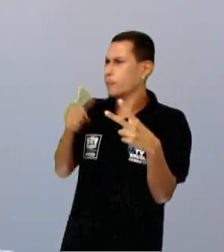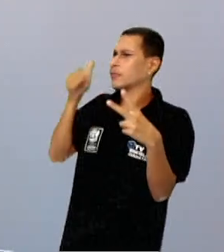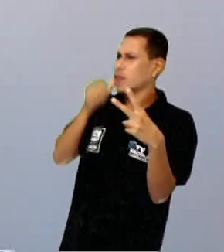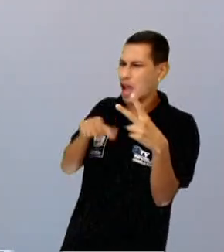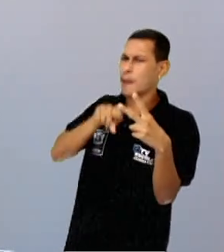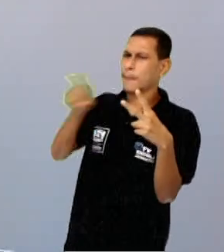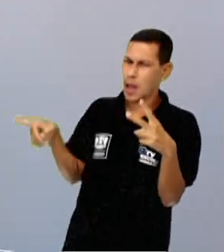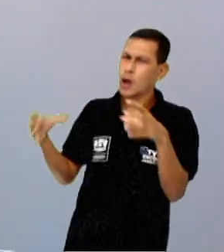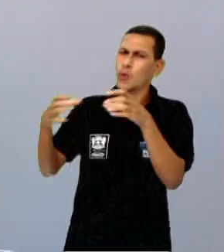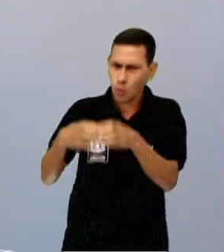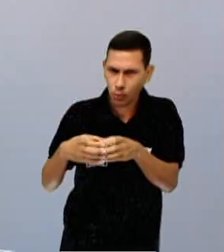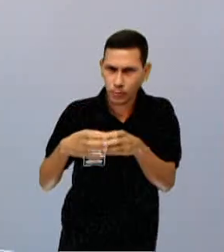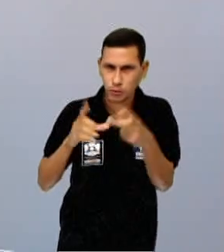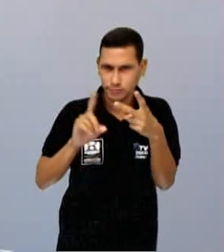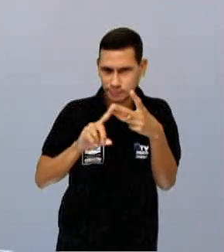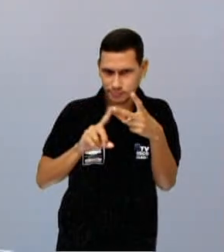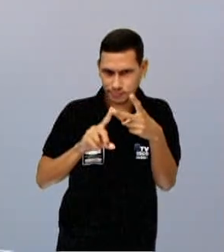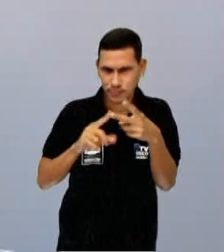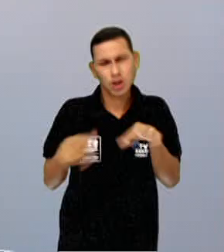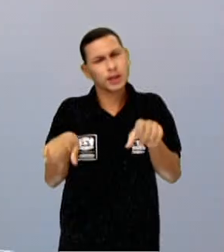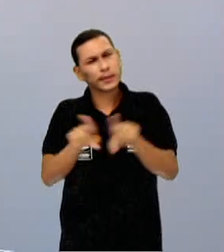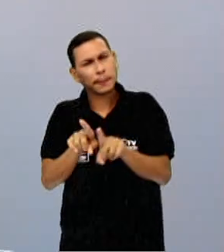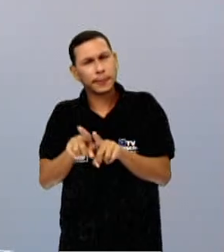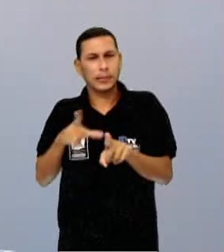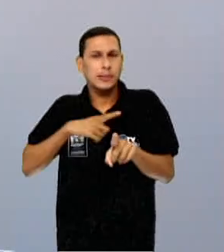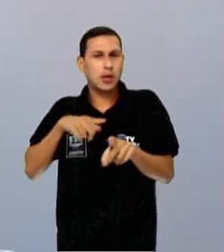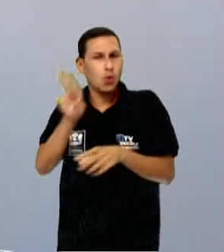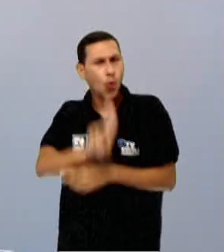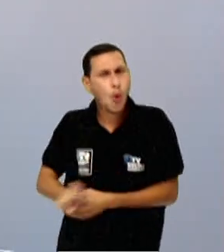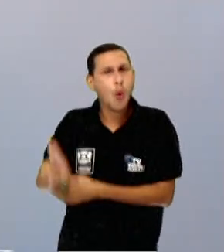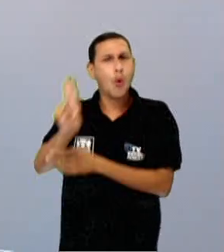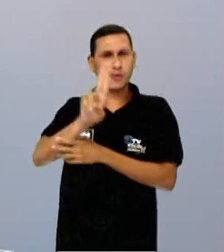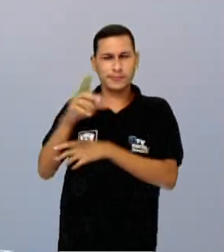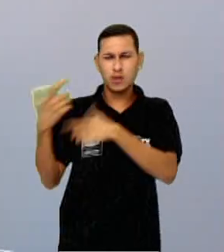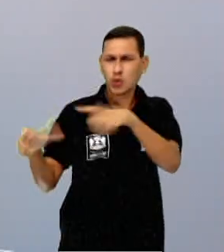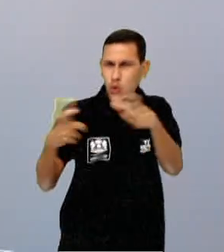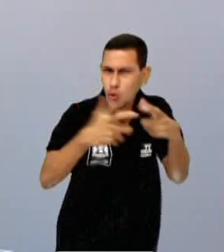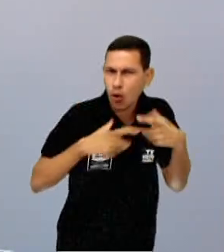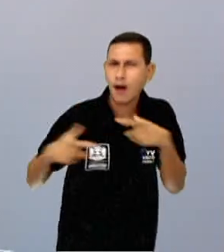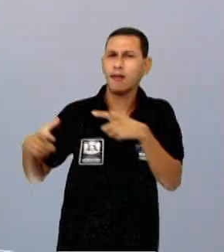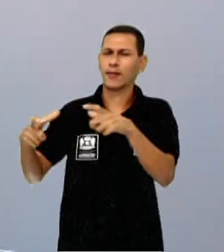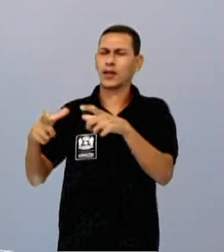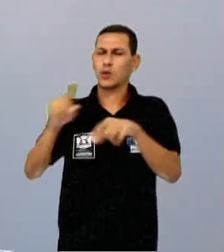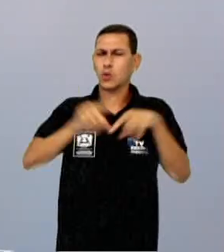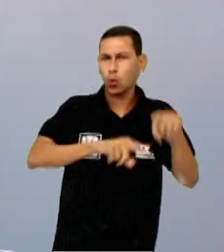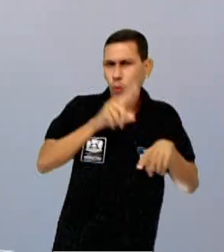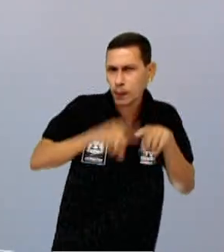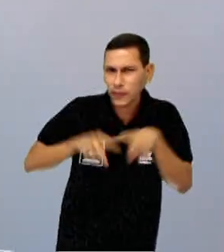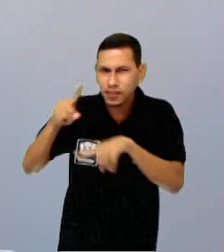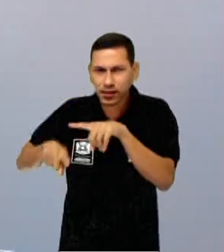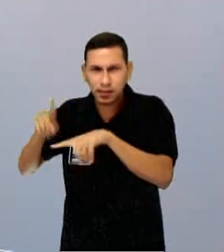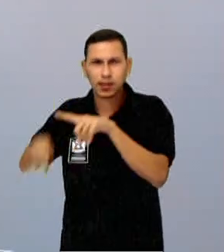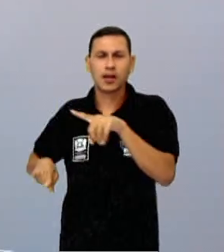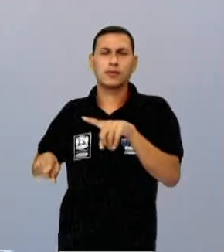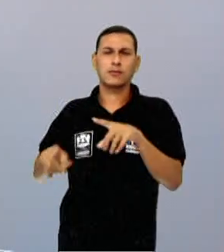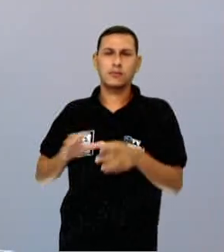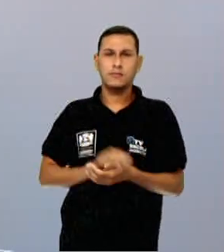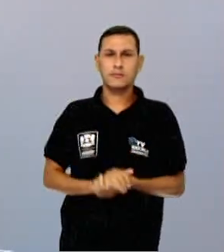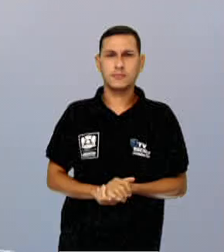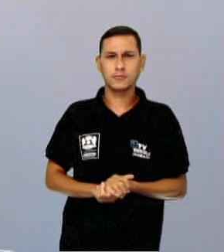todo mundo junto assim como também eu tenho para lugares objetos